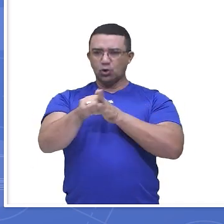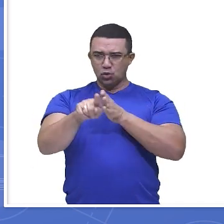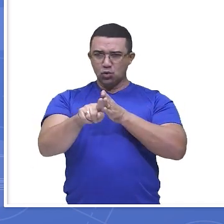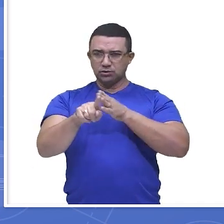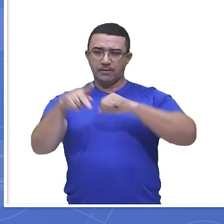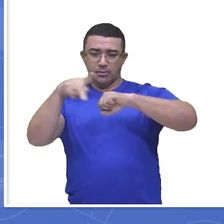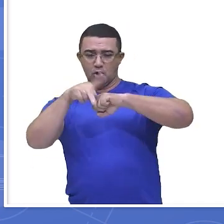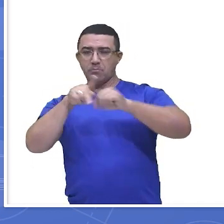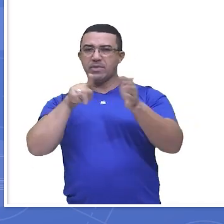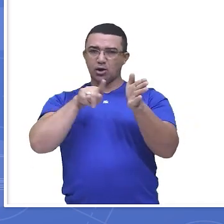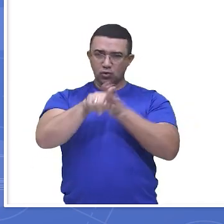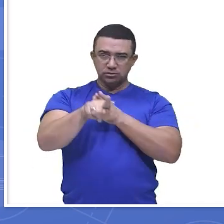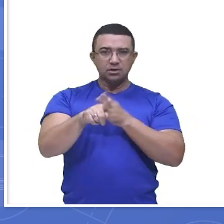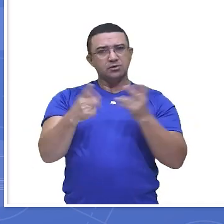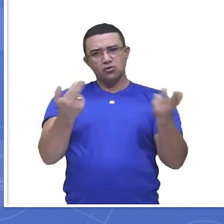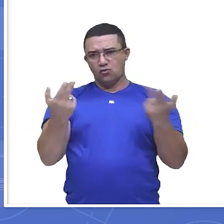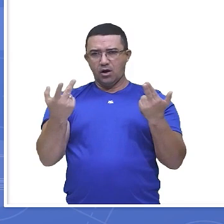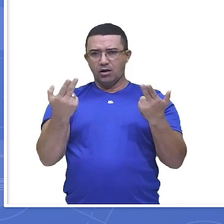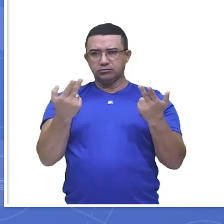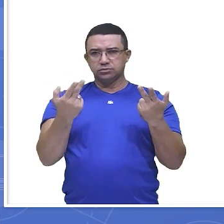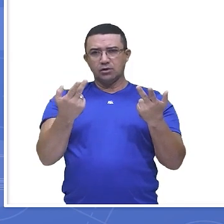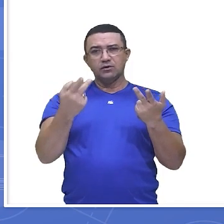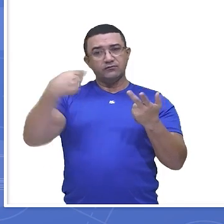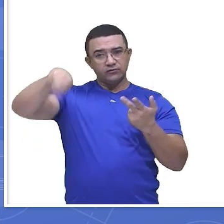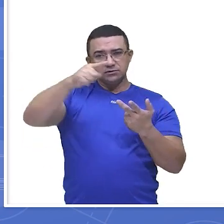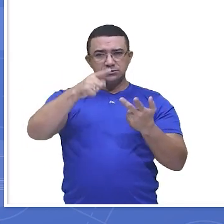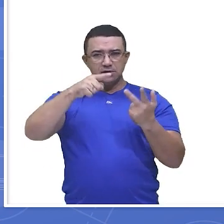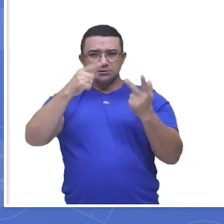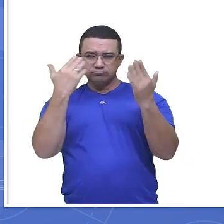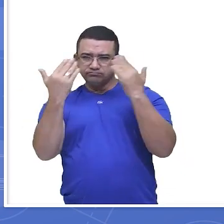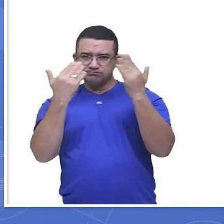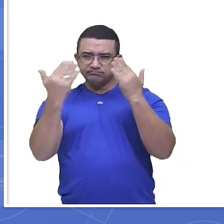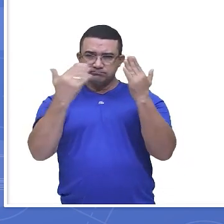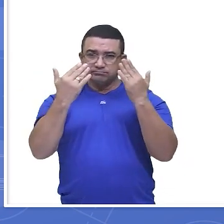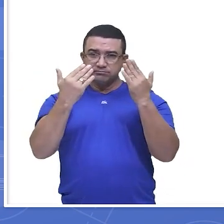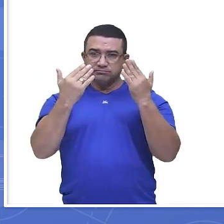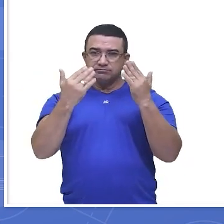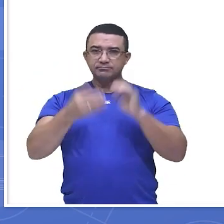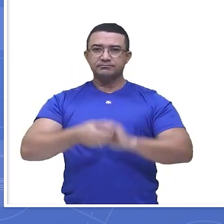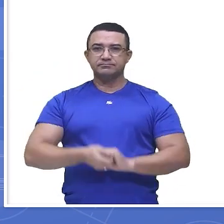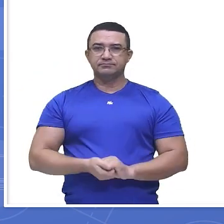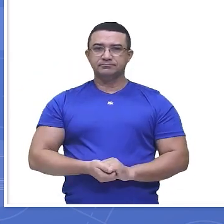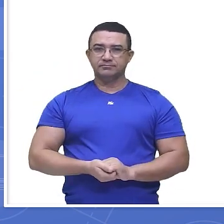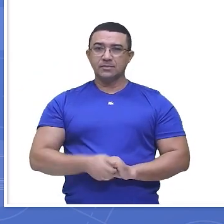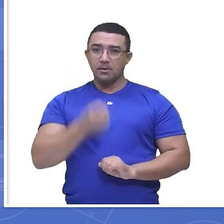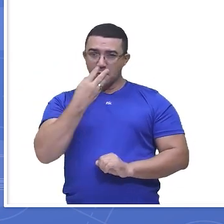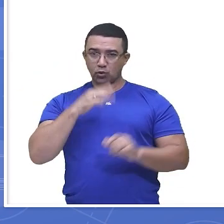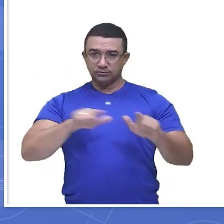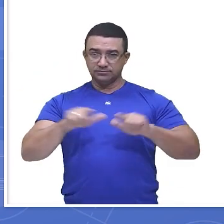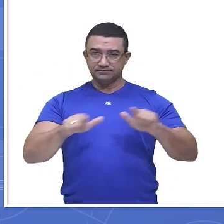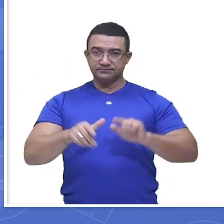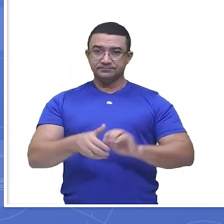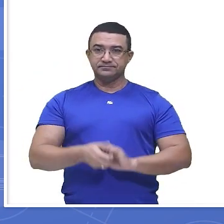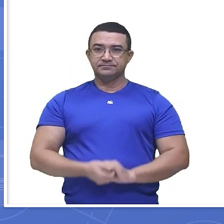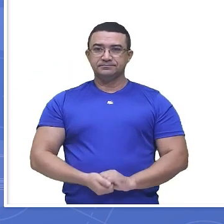Deixo agora vocês com essa dinâmica local interativa. Vamos lá, adiante, né? Bom desempenho.